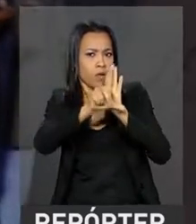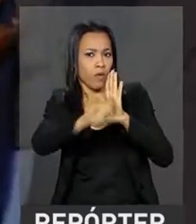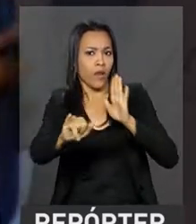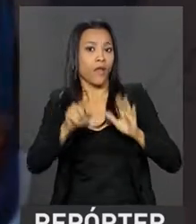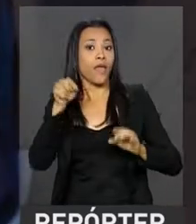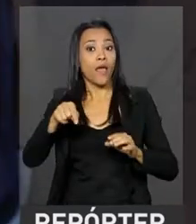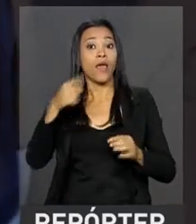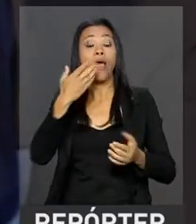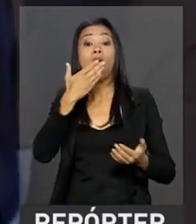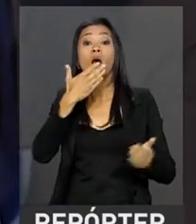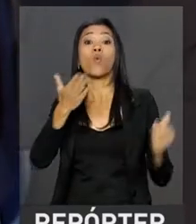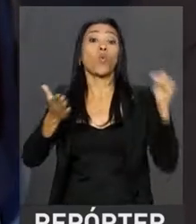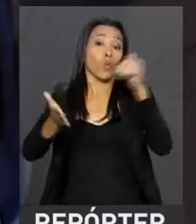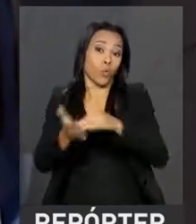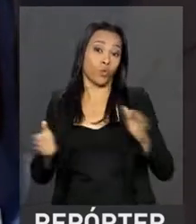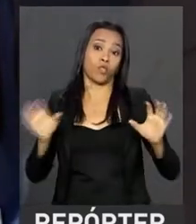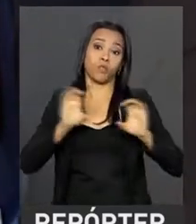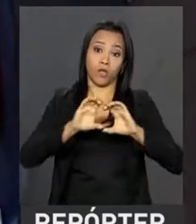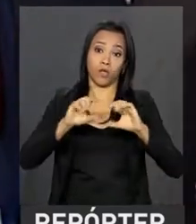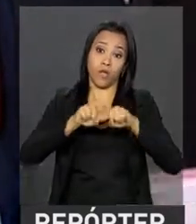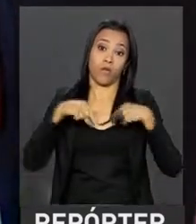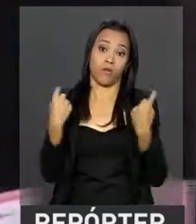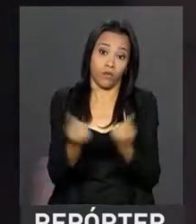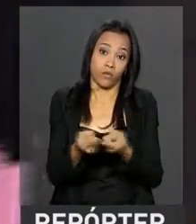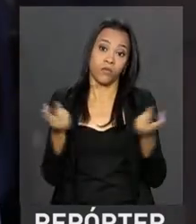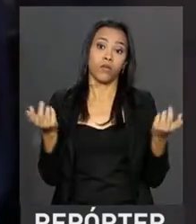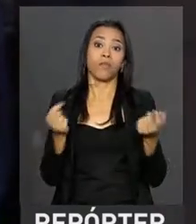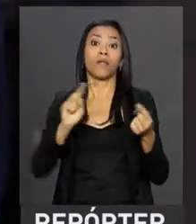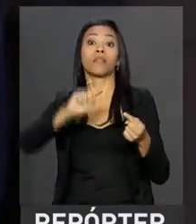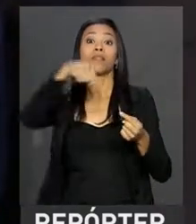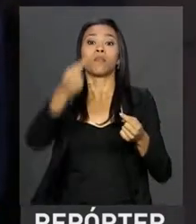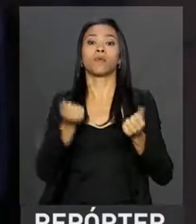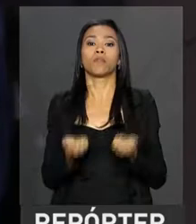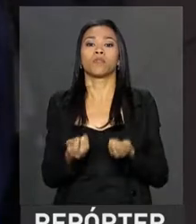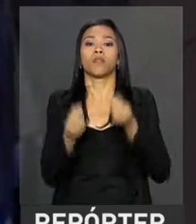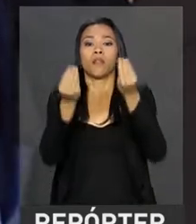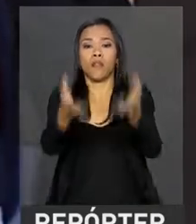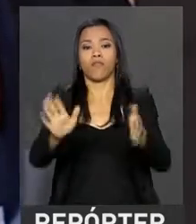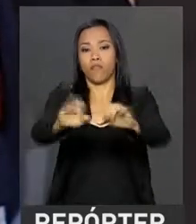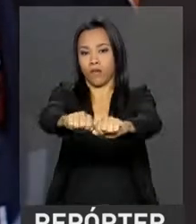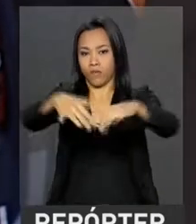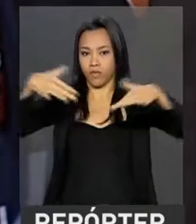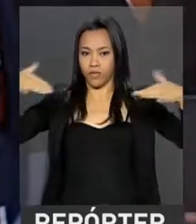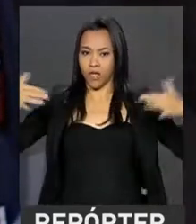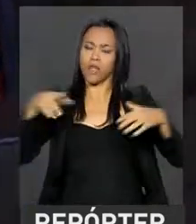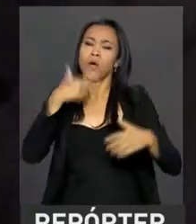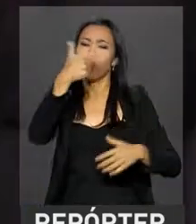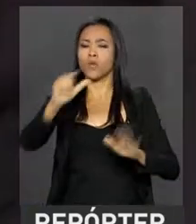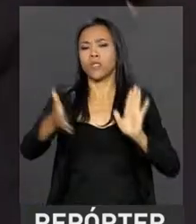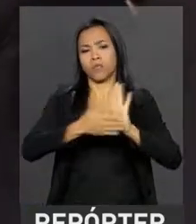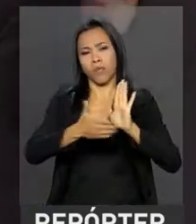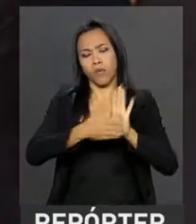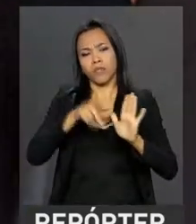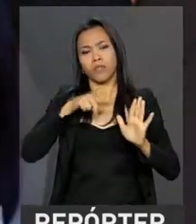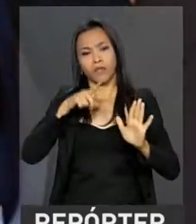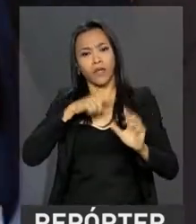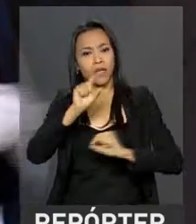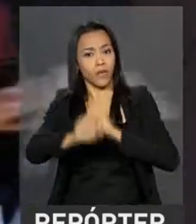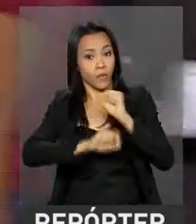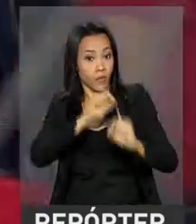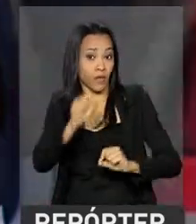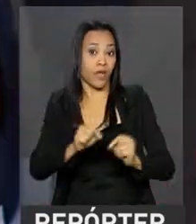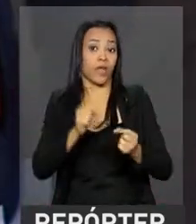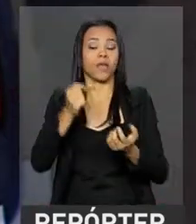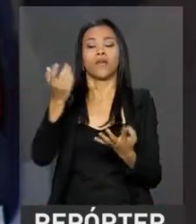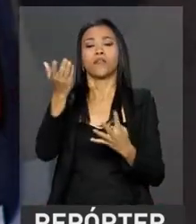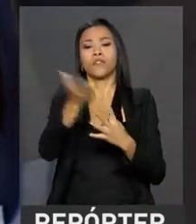comissão antes da análise pelo plenário do Senado. A proposta de reforma trabalhista prevê, entre outras medidas, a possibilidade de fracionamento das férias